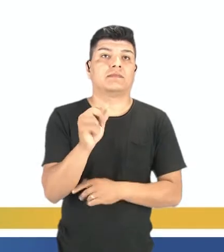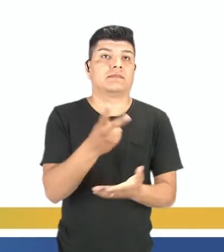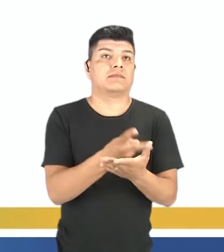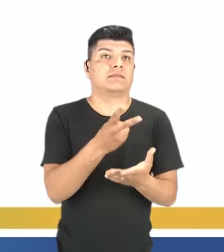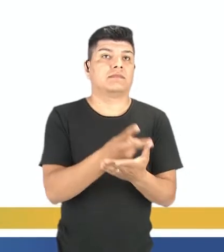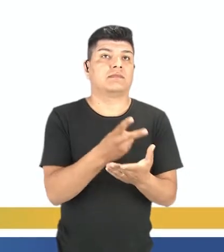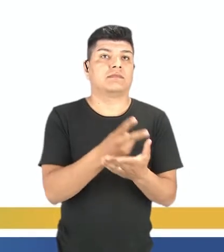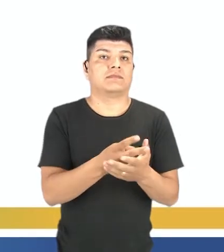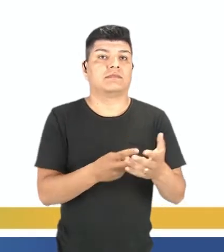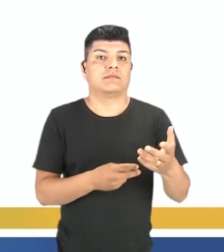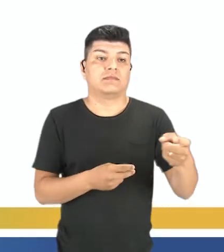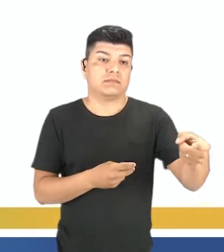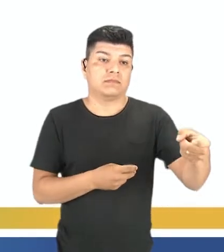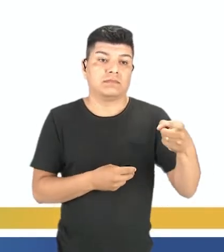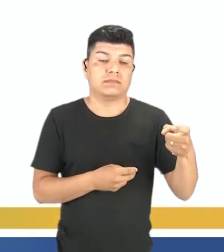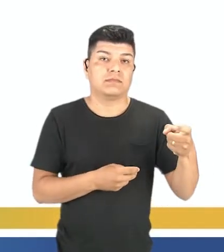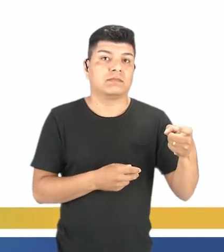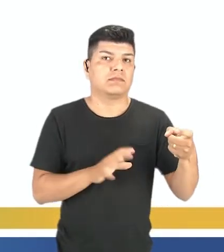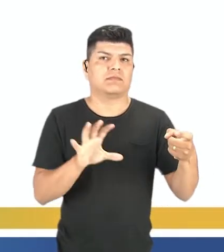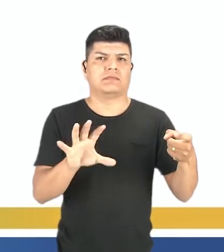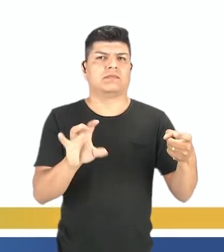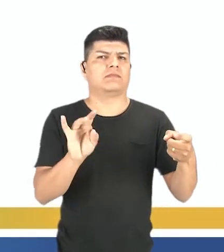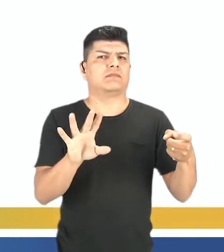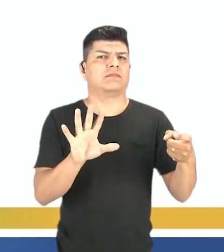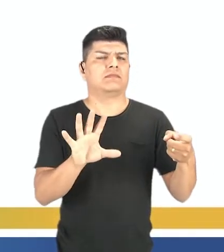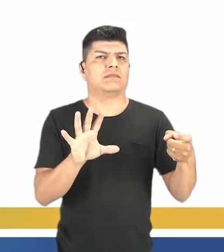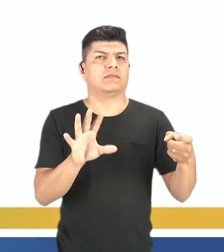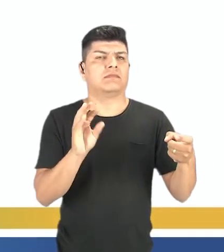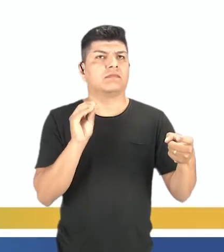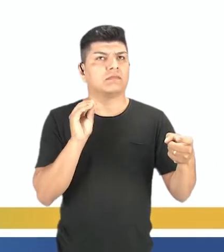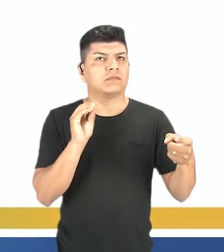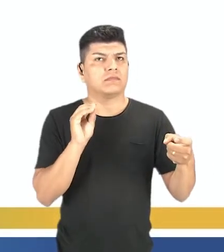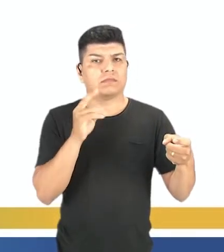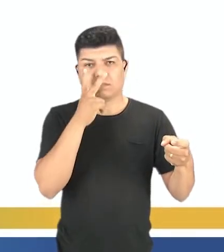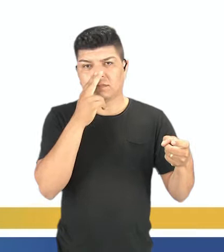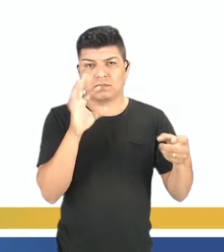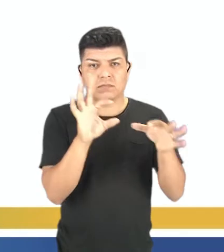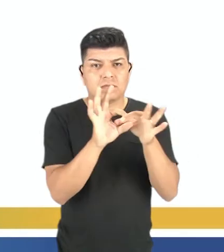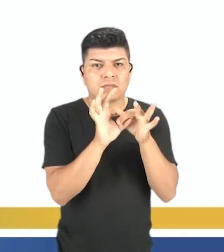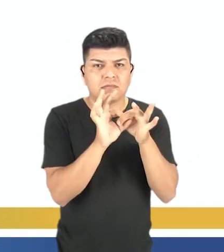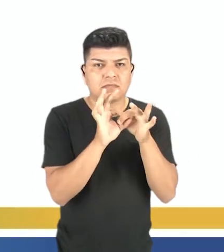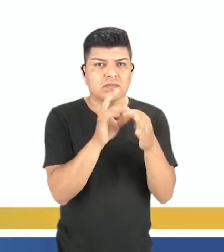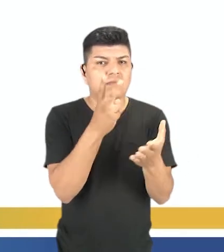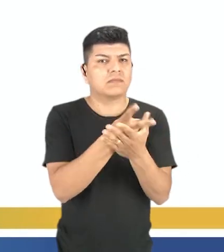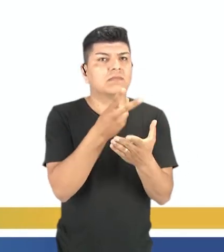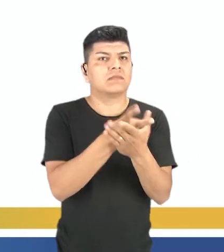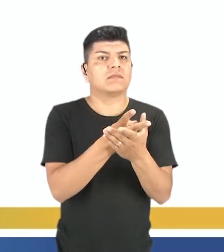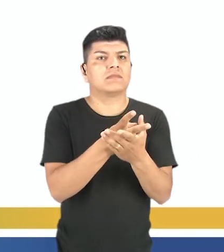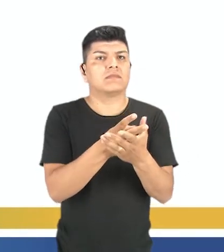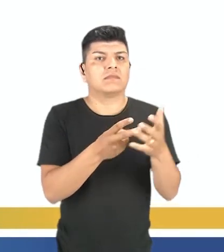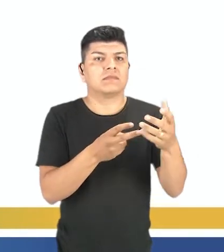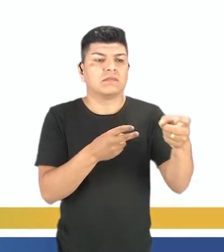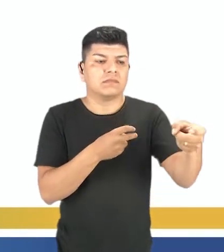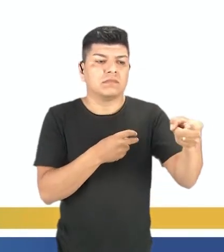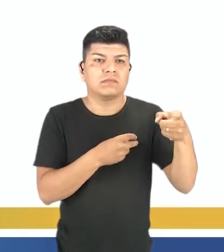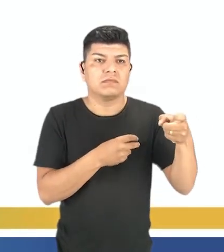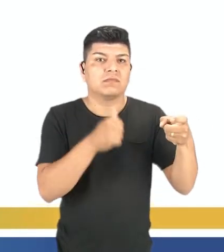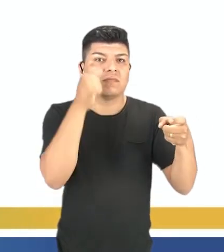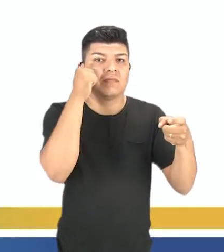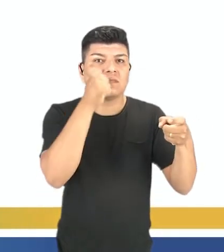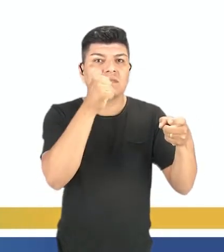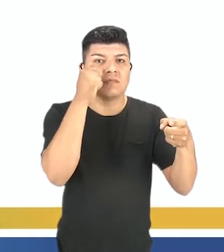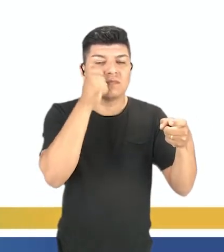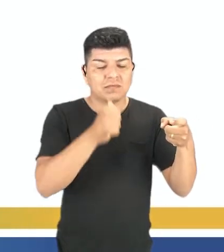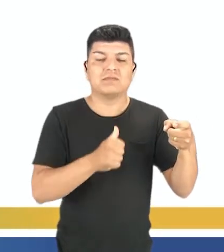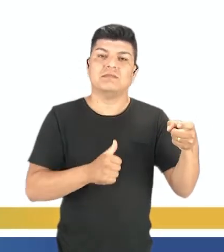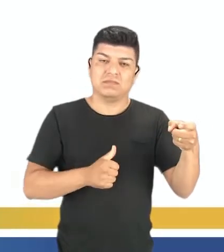relacionada sempre ao X. Só que como eu tenho um cruzamento, eu sempre vou ter um X da